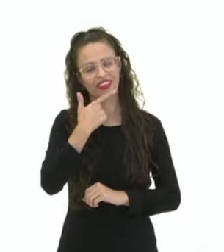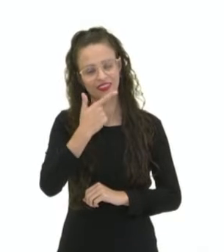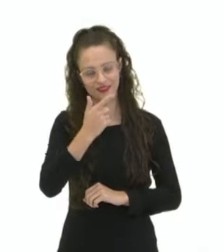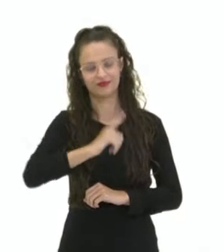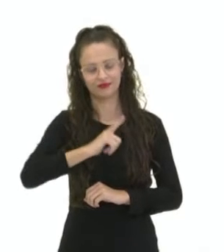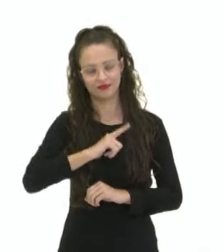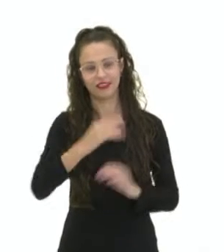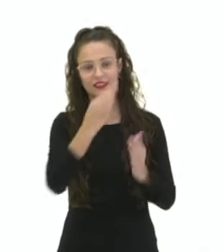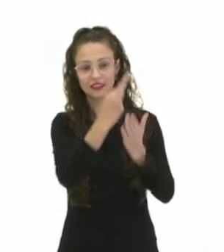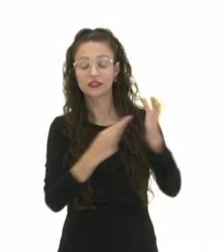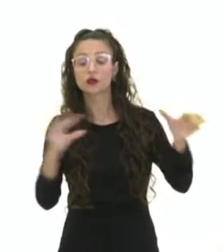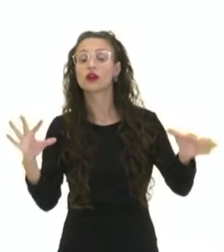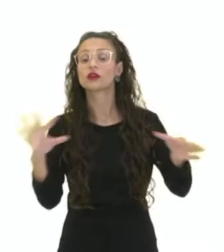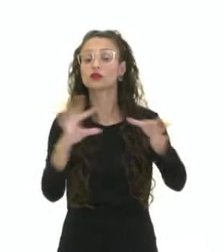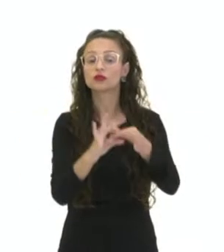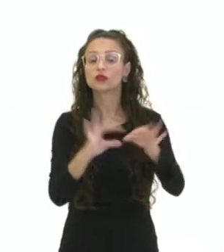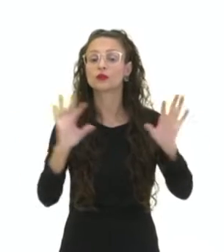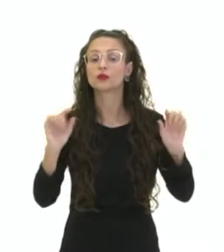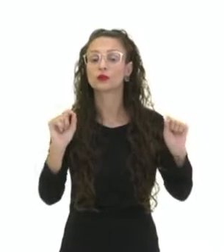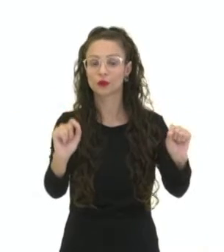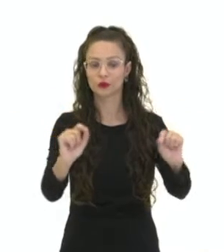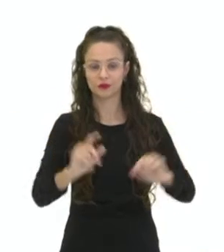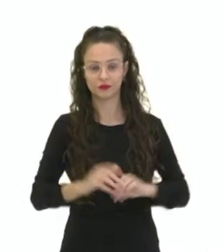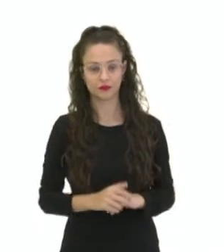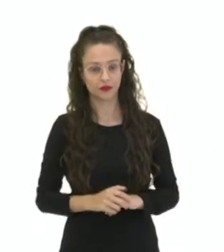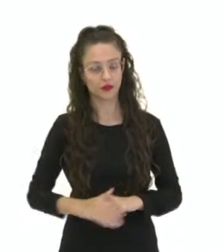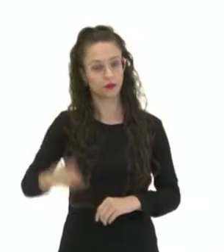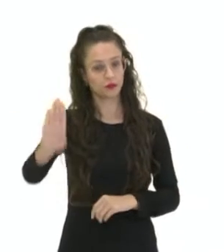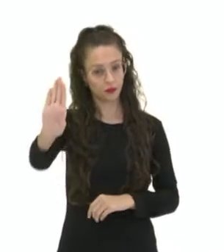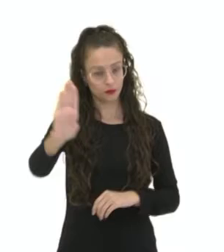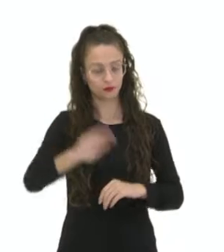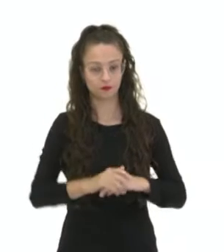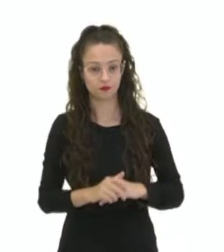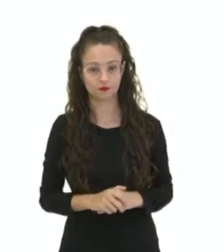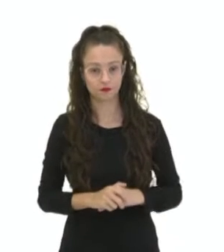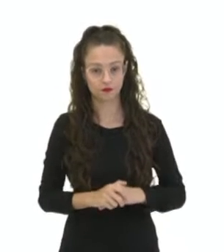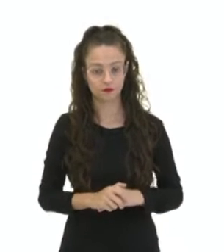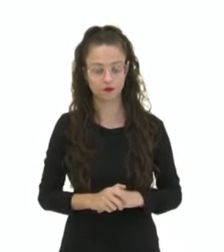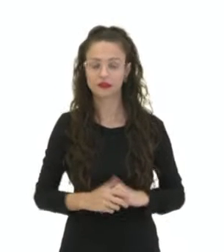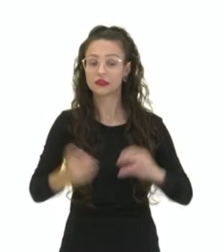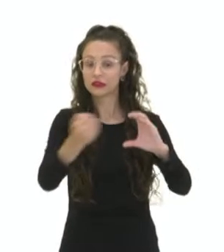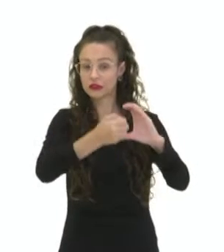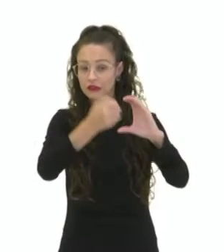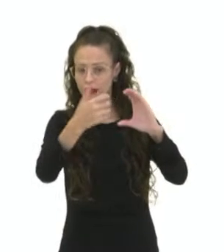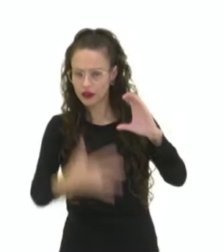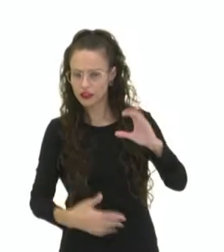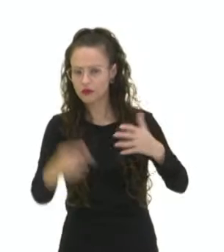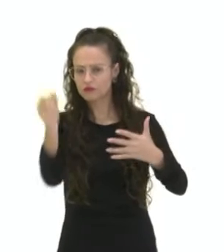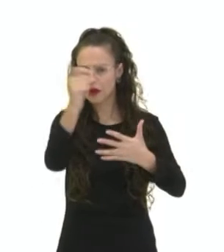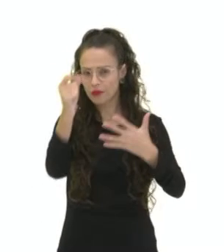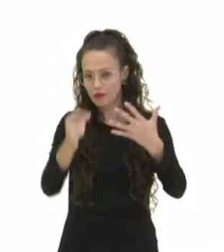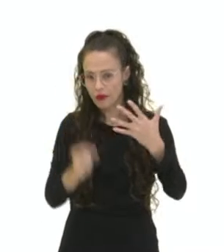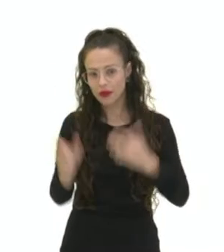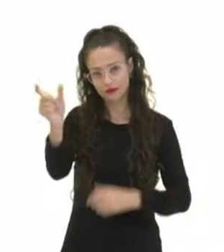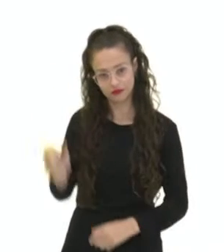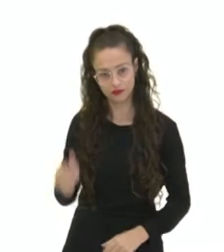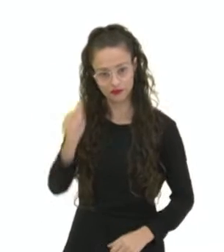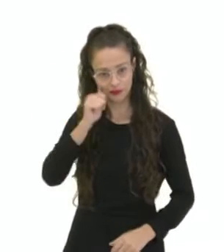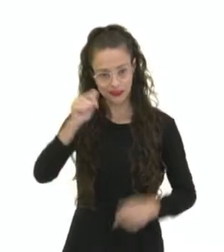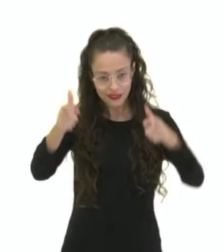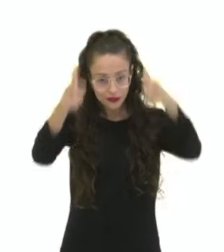texto associa-se? B. As características da princesa que constam no